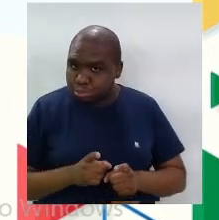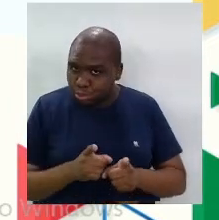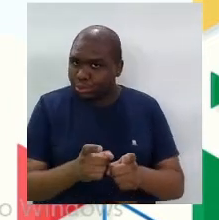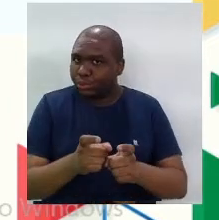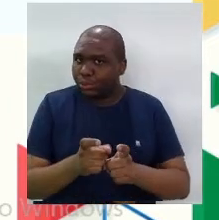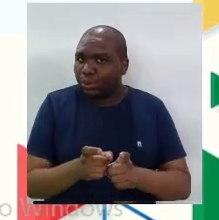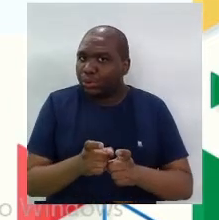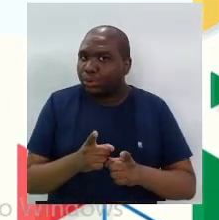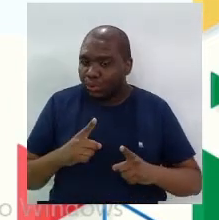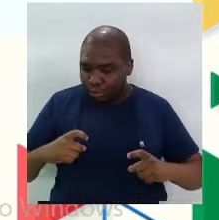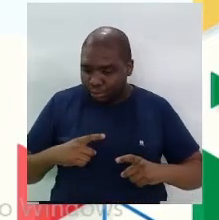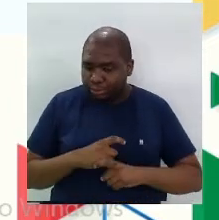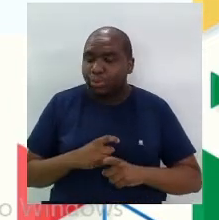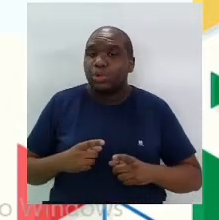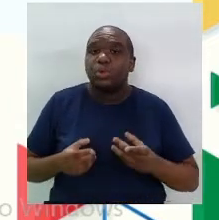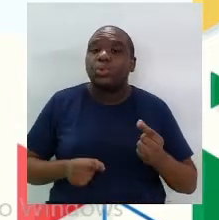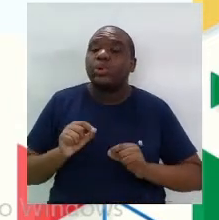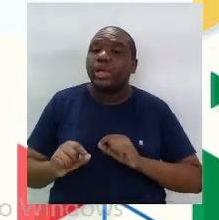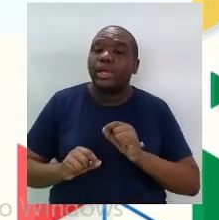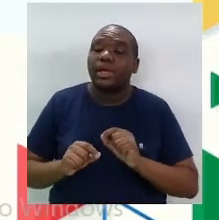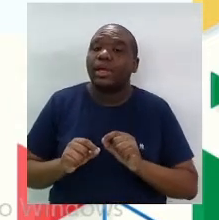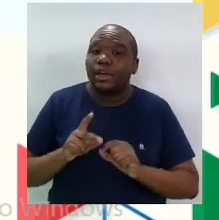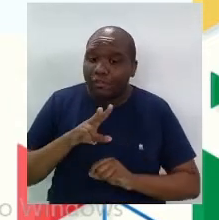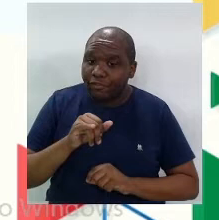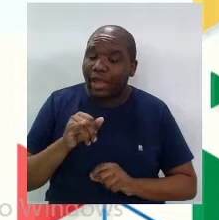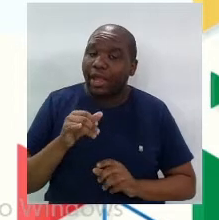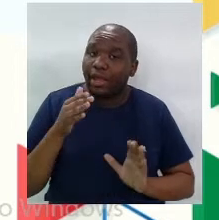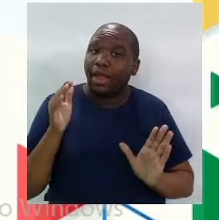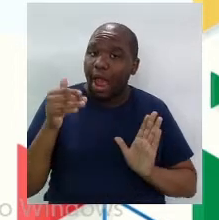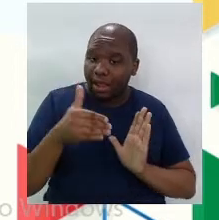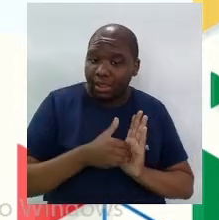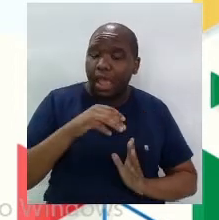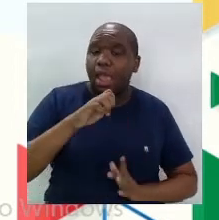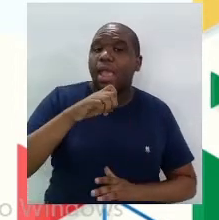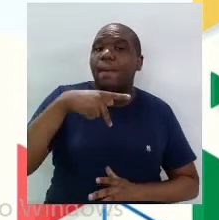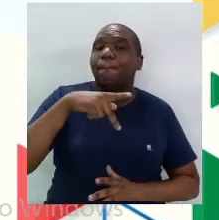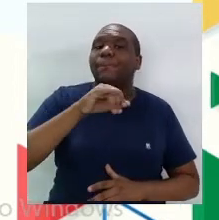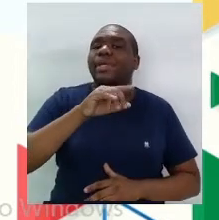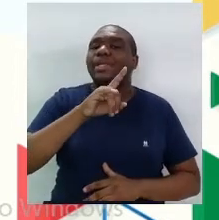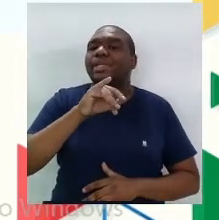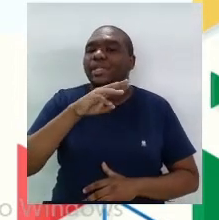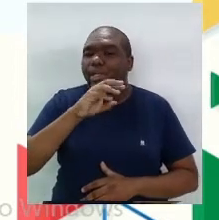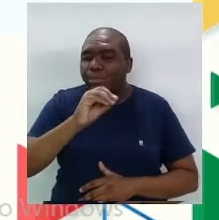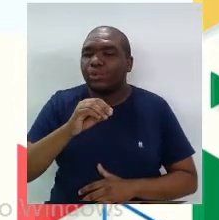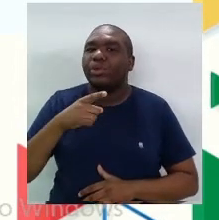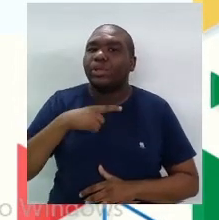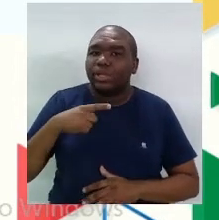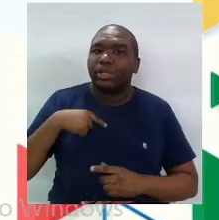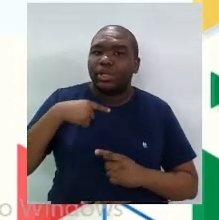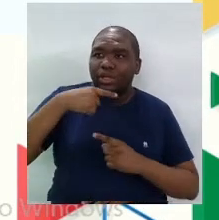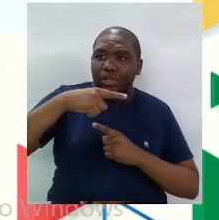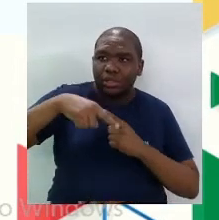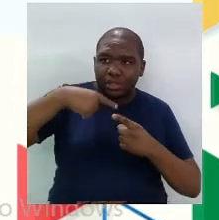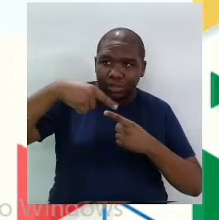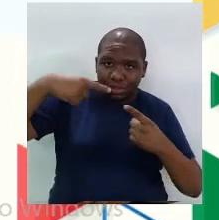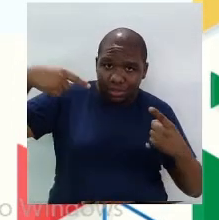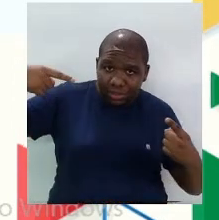seminíferos, os espermatozoides eles vão seguir para o epidídimo, que é formado pelos